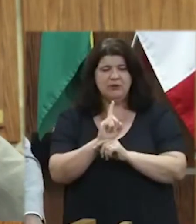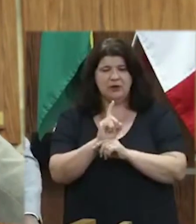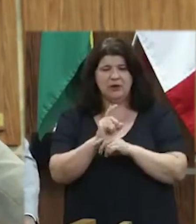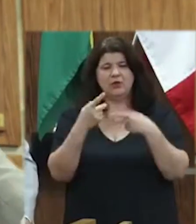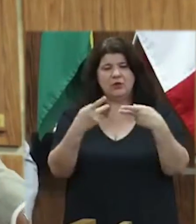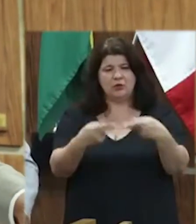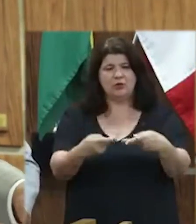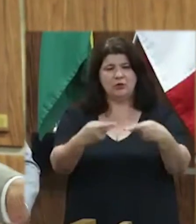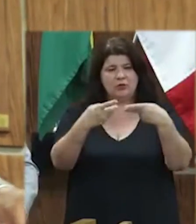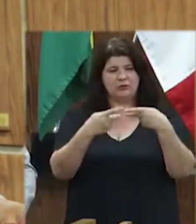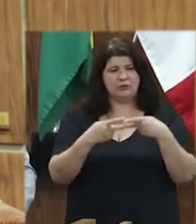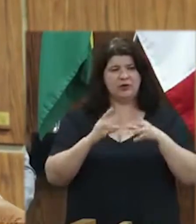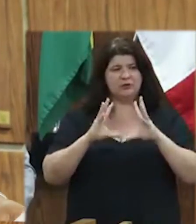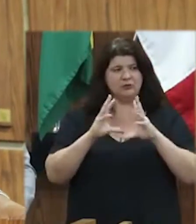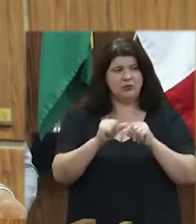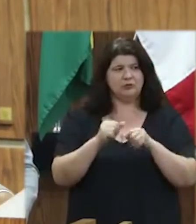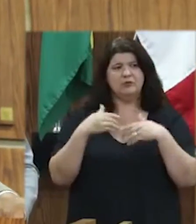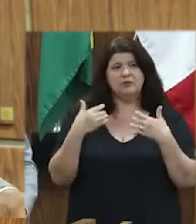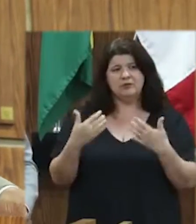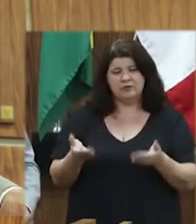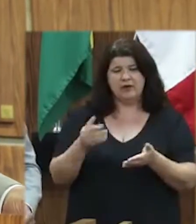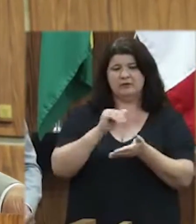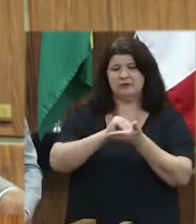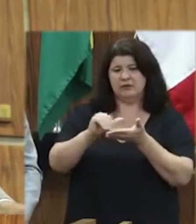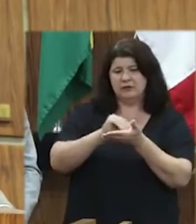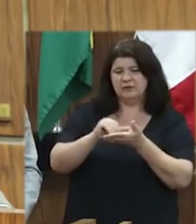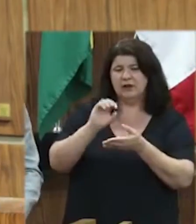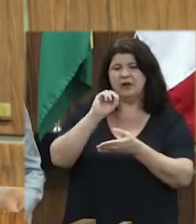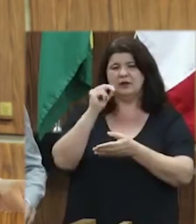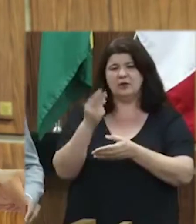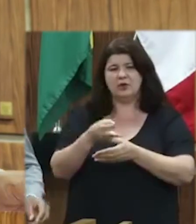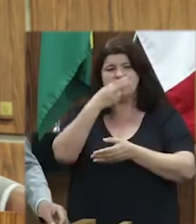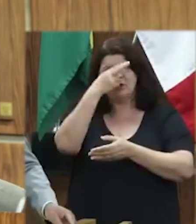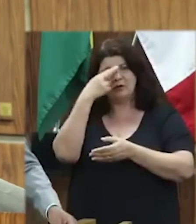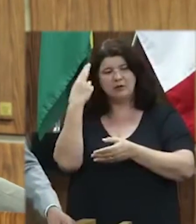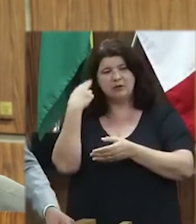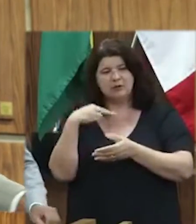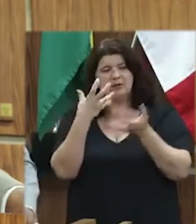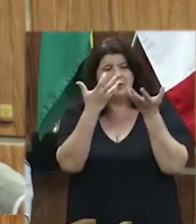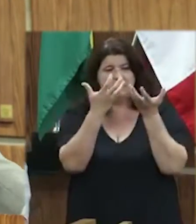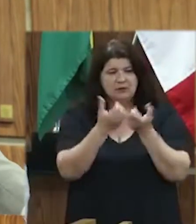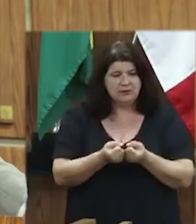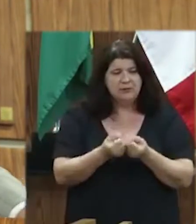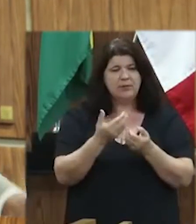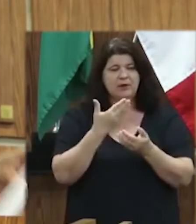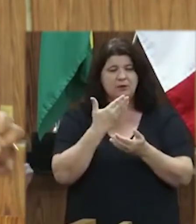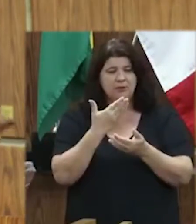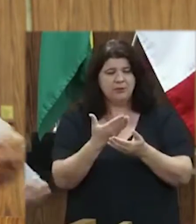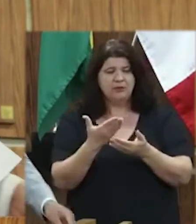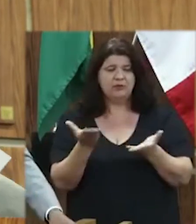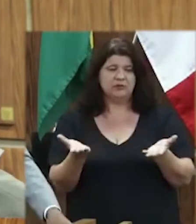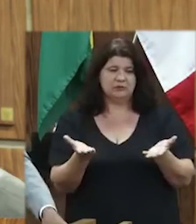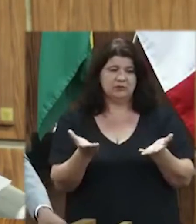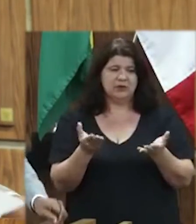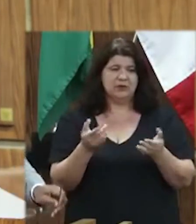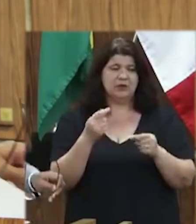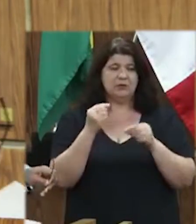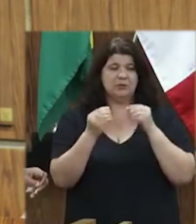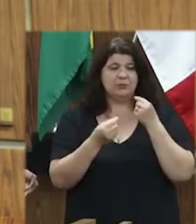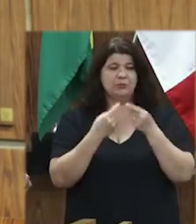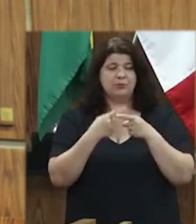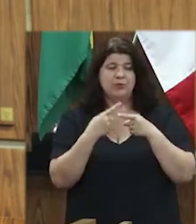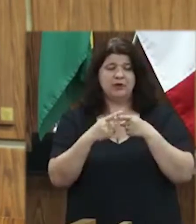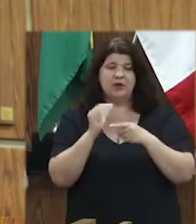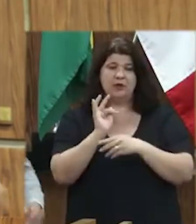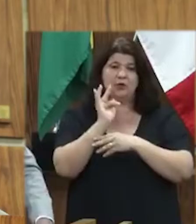a prefeita e caso a secretária acatem, acredito que irão acatar, porque estamos falando do futuro das nossas